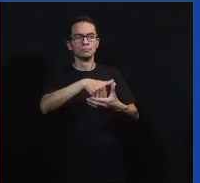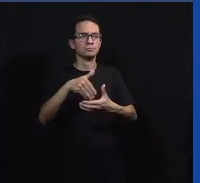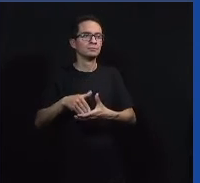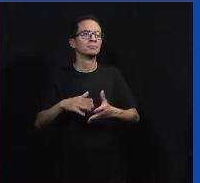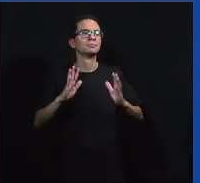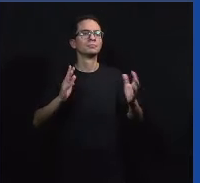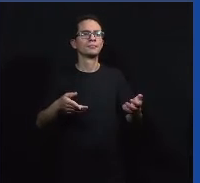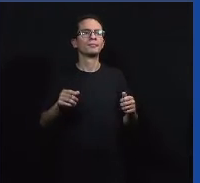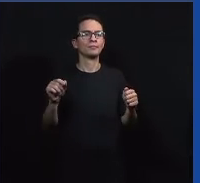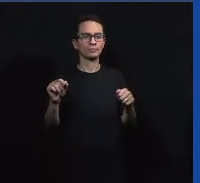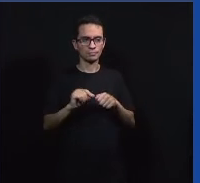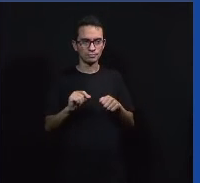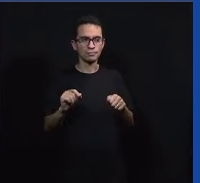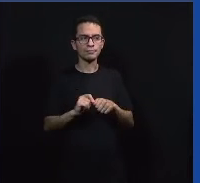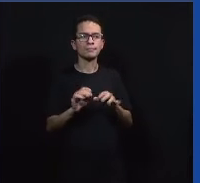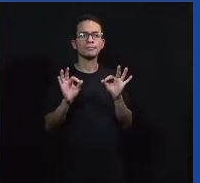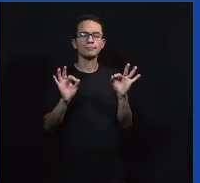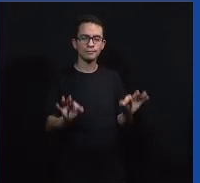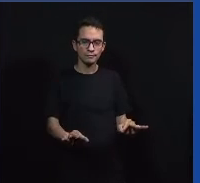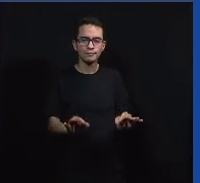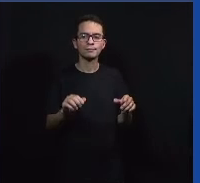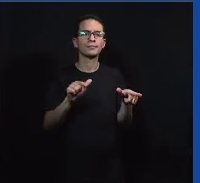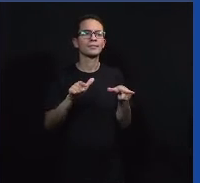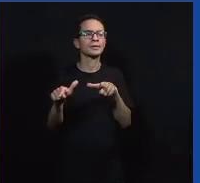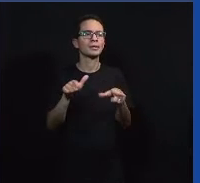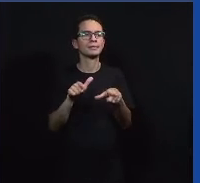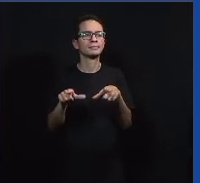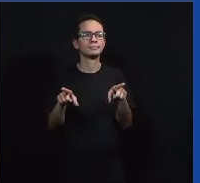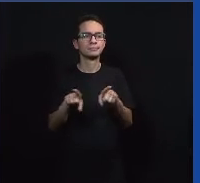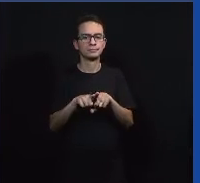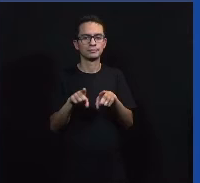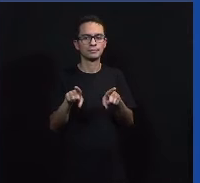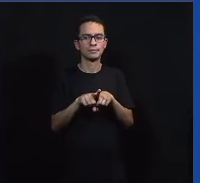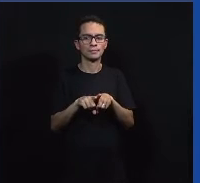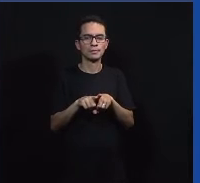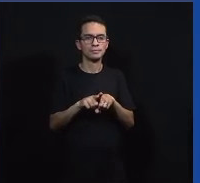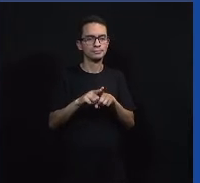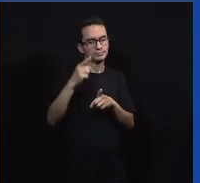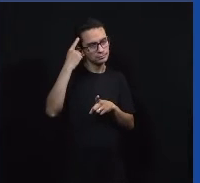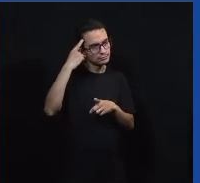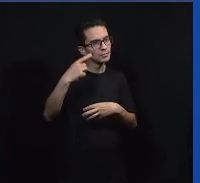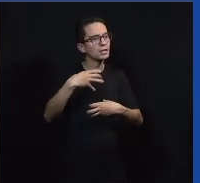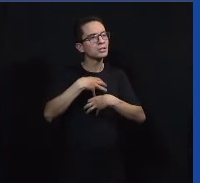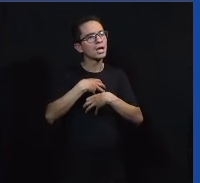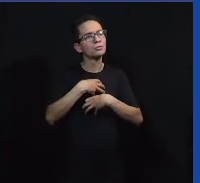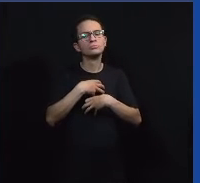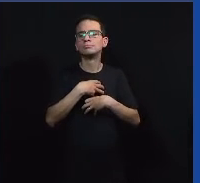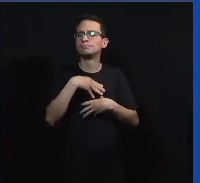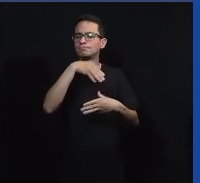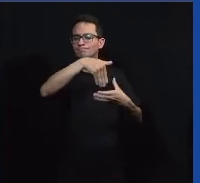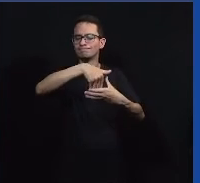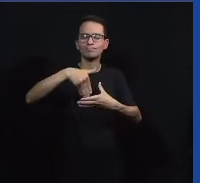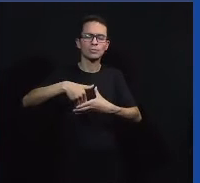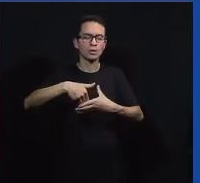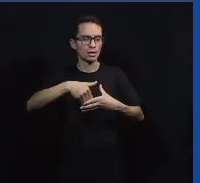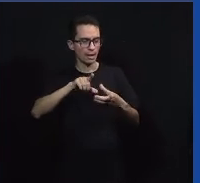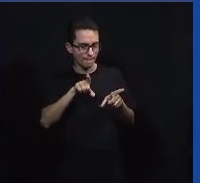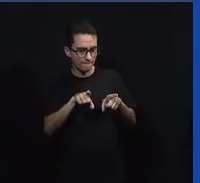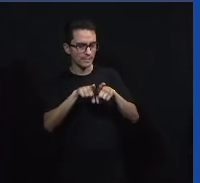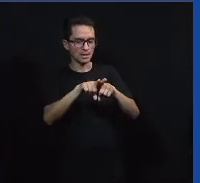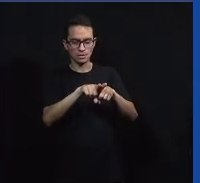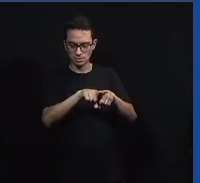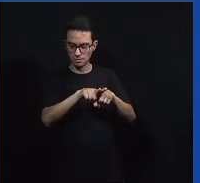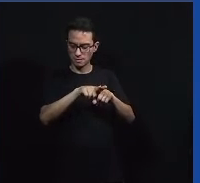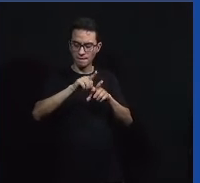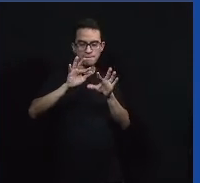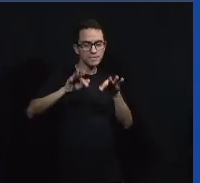estava fazendo, né, começando a fazer um trabalho para emissão dos títulos de eleitor, enfim, foi um parceiro do começo ao fim. A